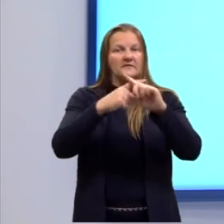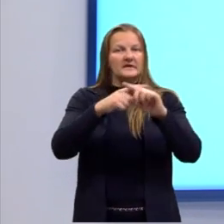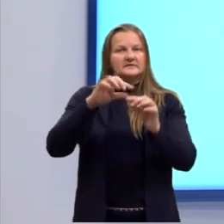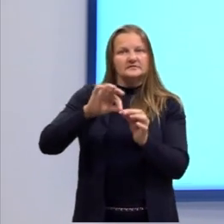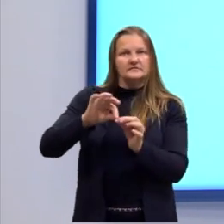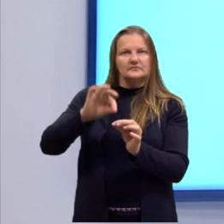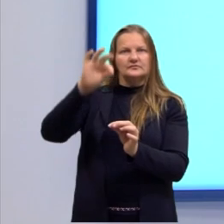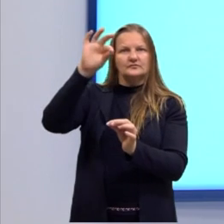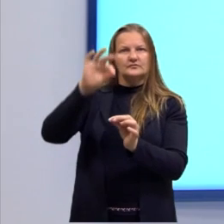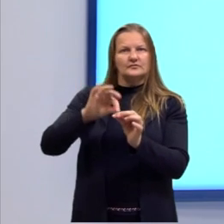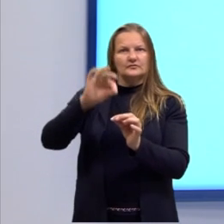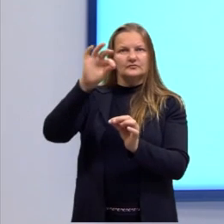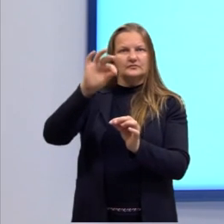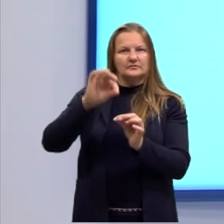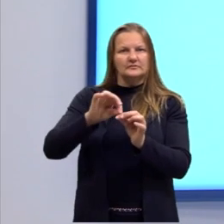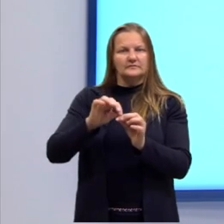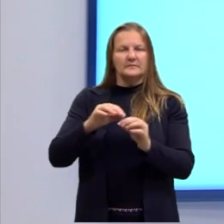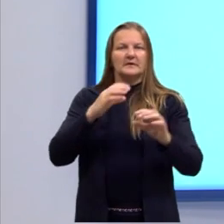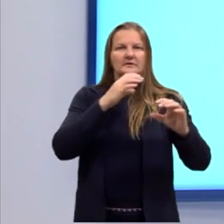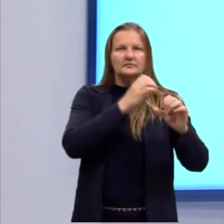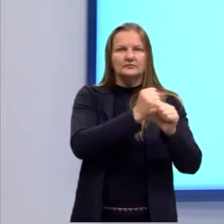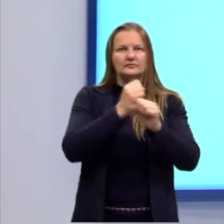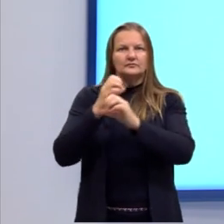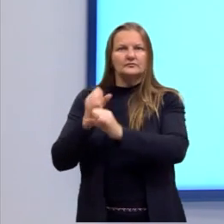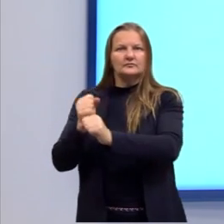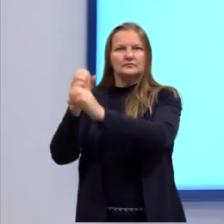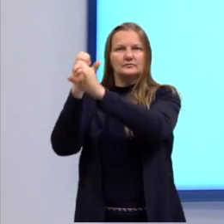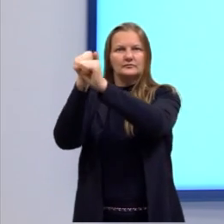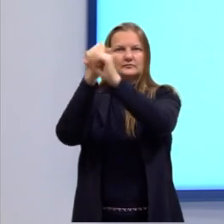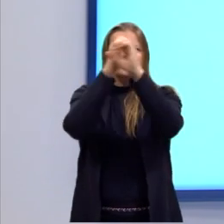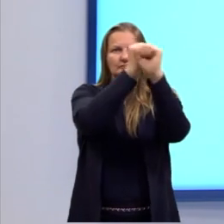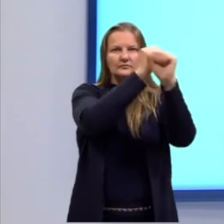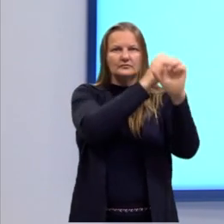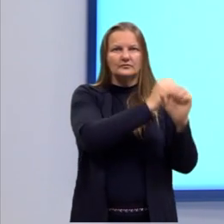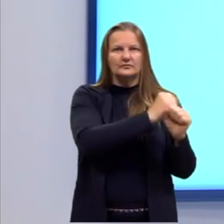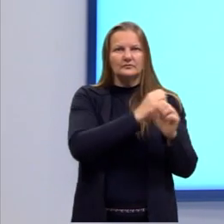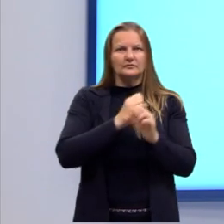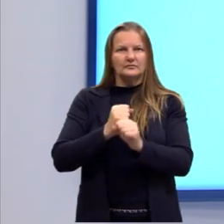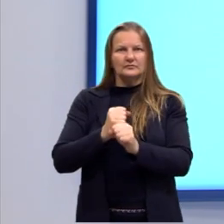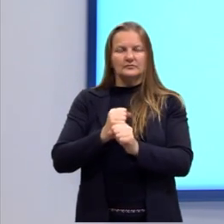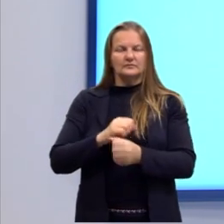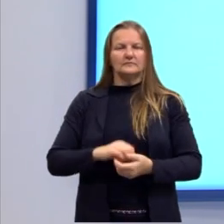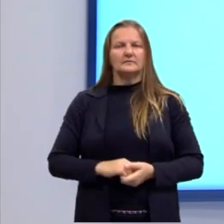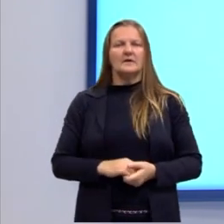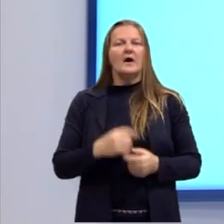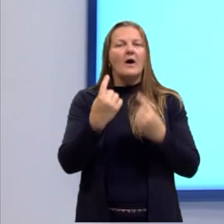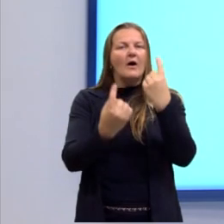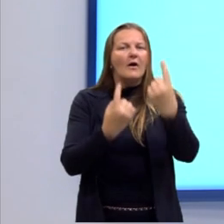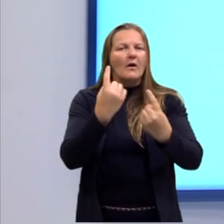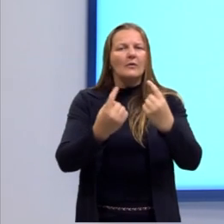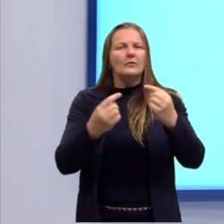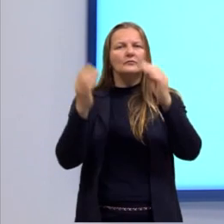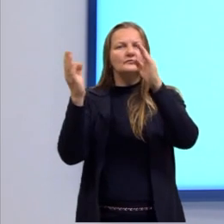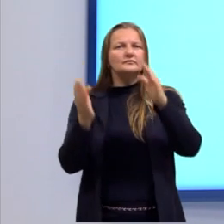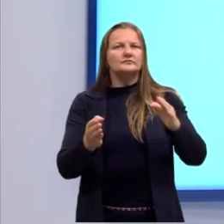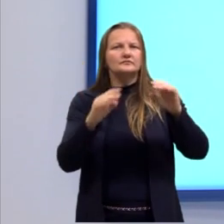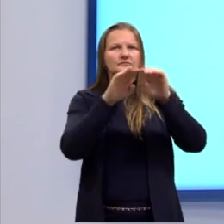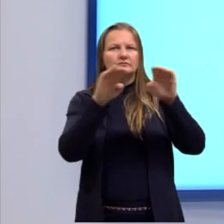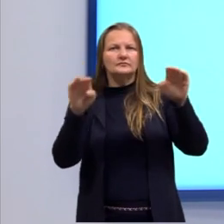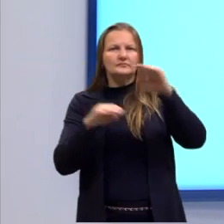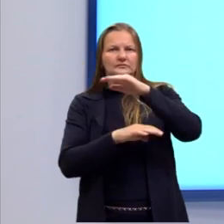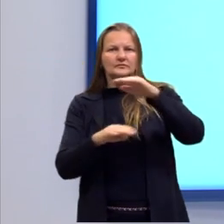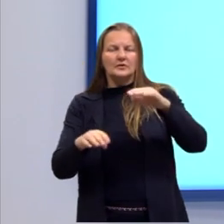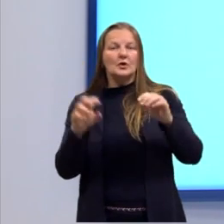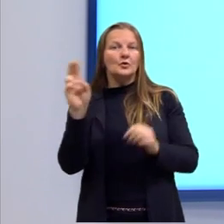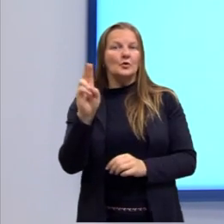já o perímetro é a soma das medidas dos lados de um quadrilátero alguns paralelogramos recebe